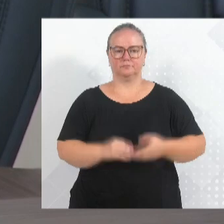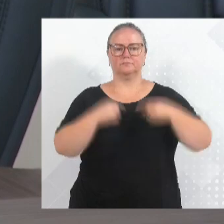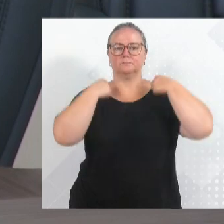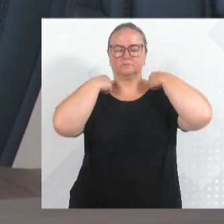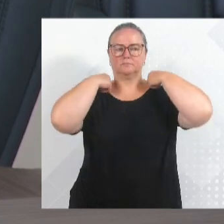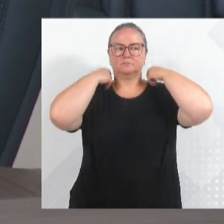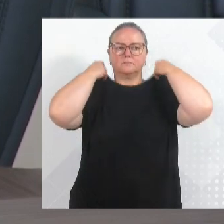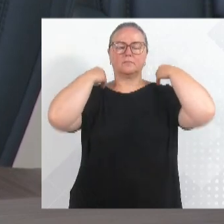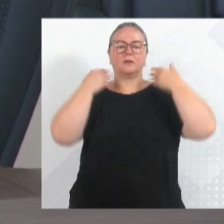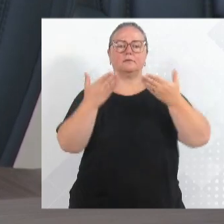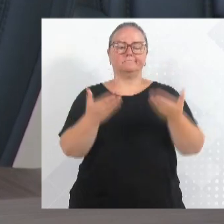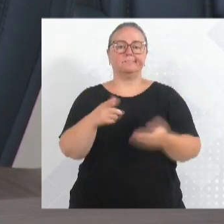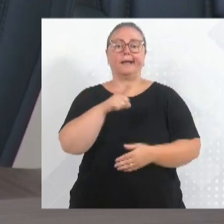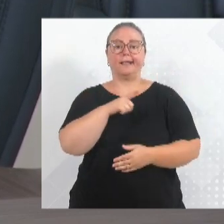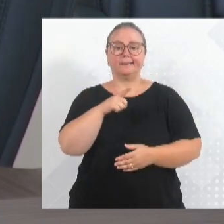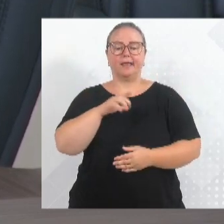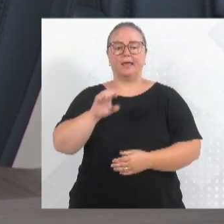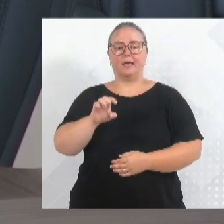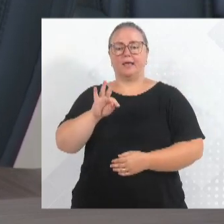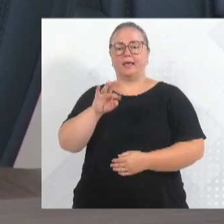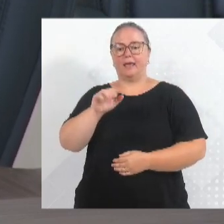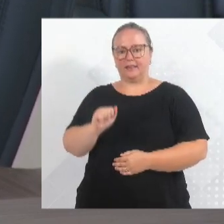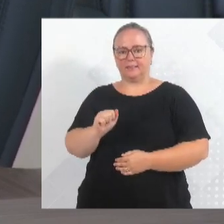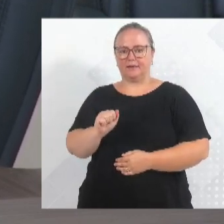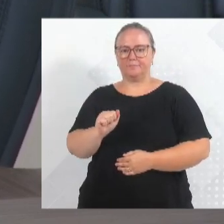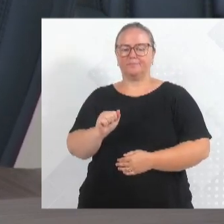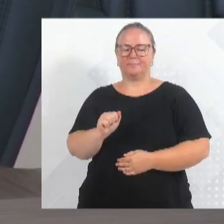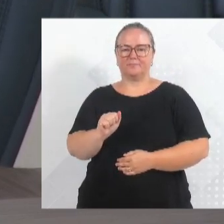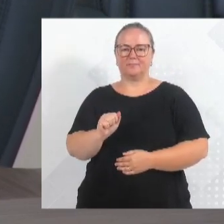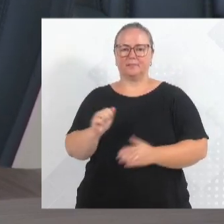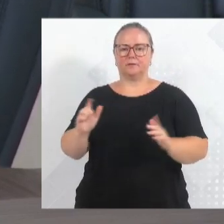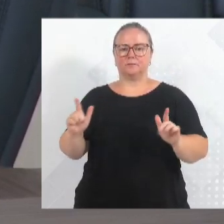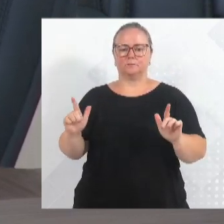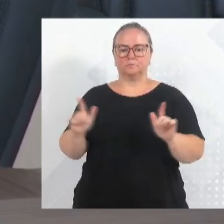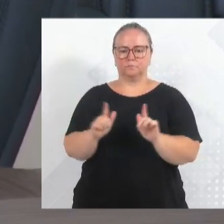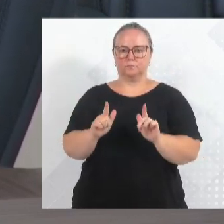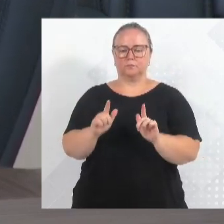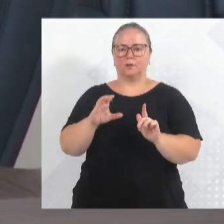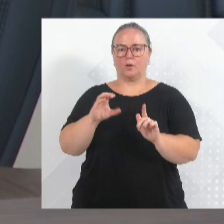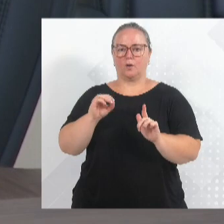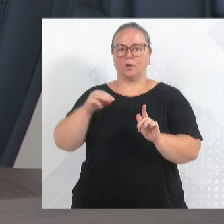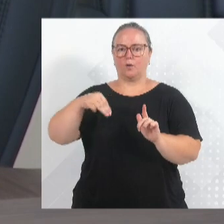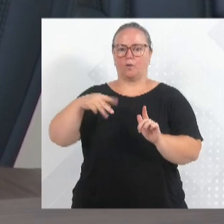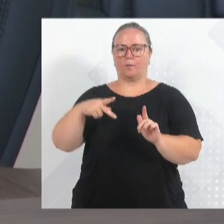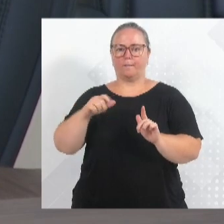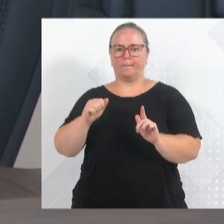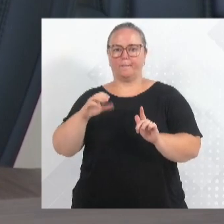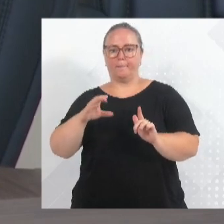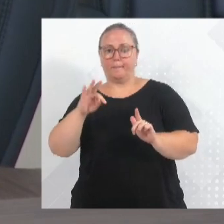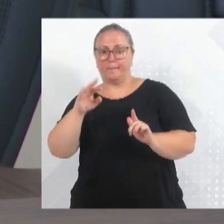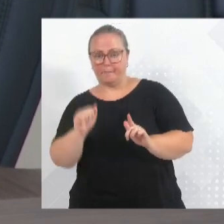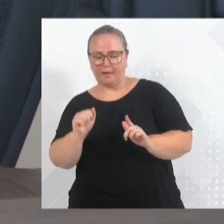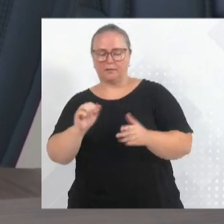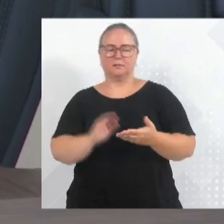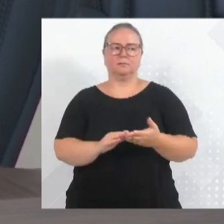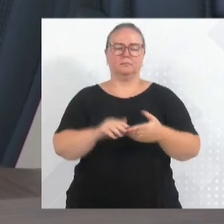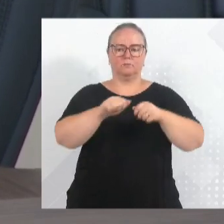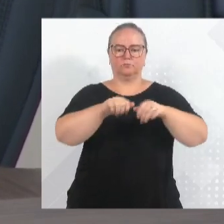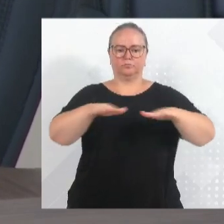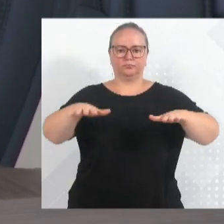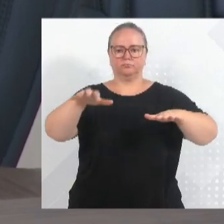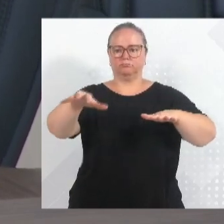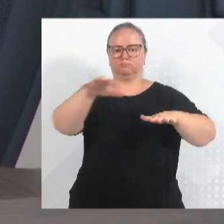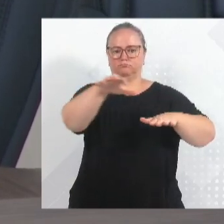etas compactas, e é um tanto irracional distribuir etas compactas em toda a cidade, por conta de que a ideia é que se